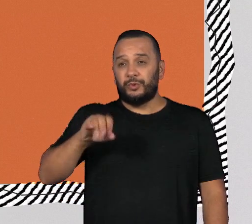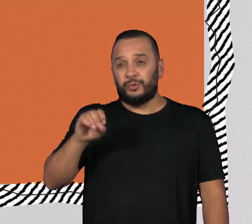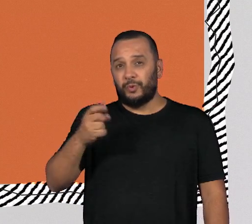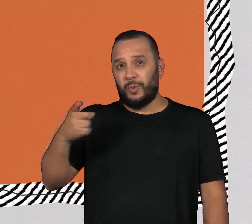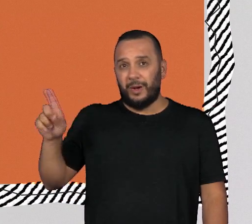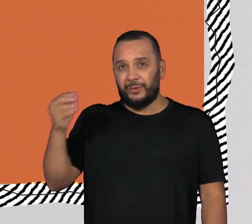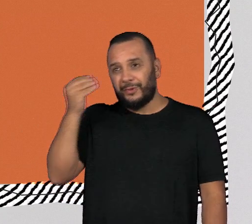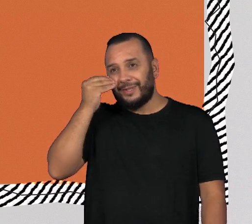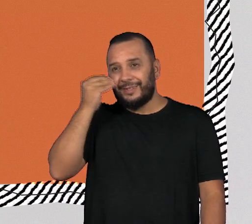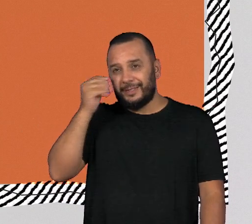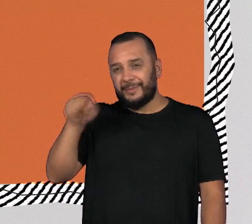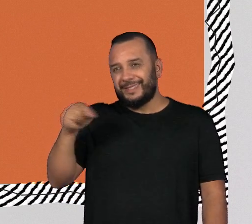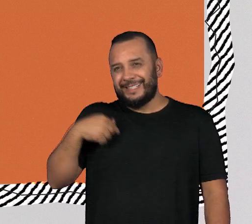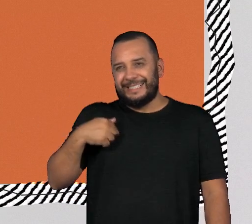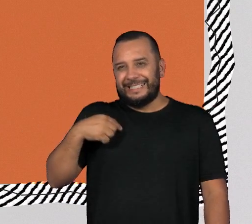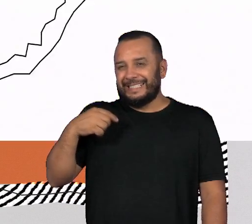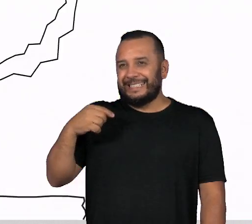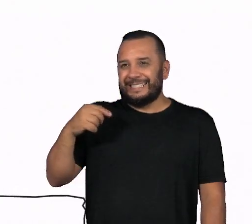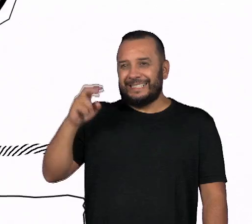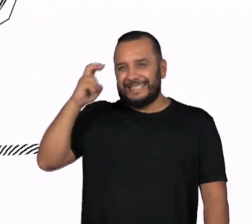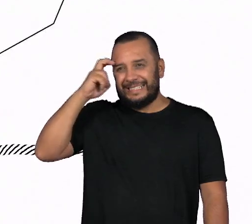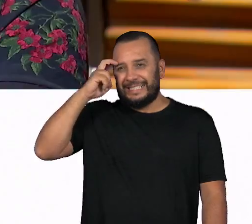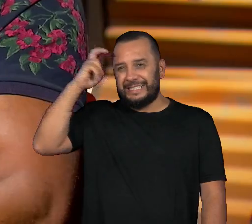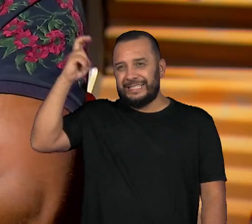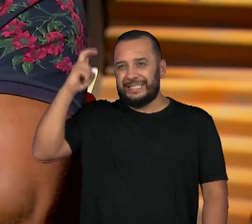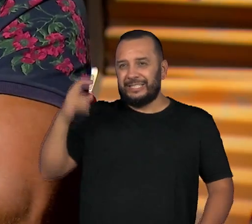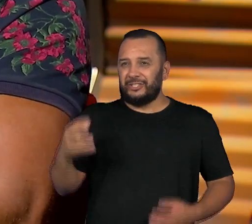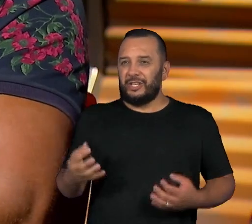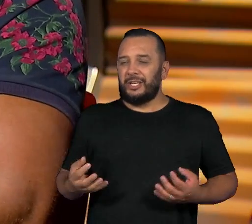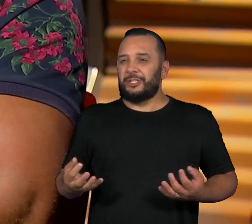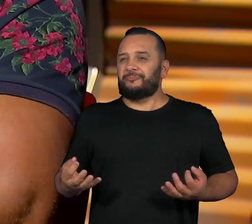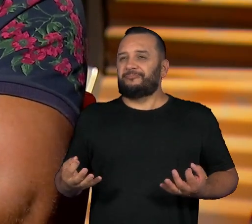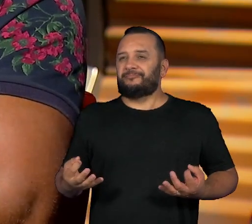ele é muito gênio, assim, ele é muito Buda. Ele